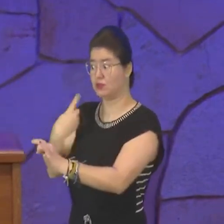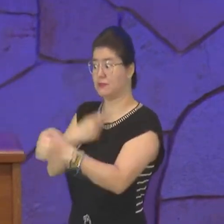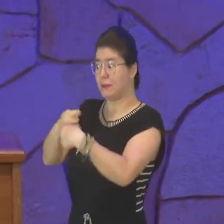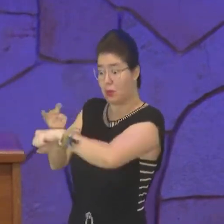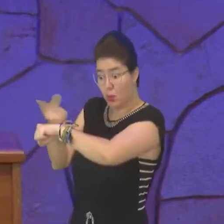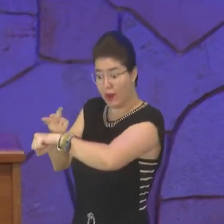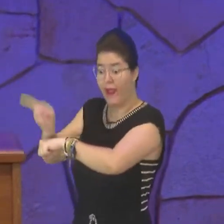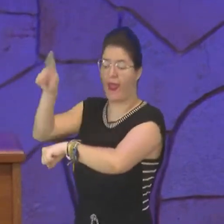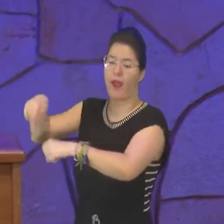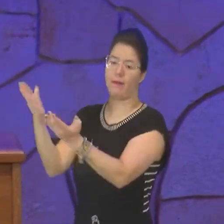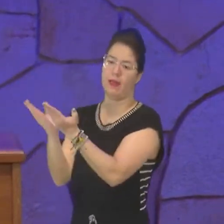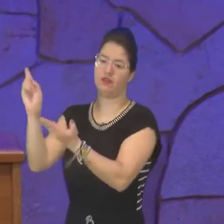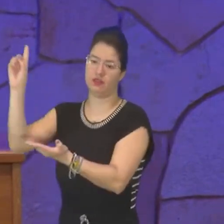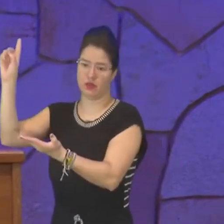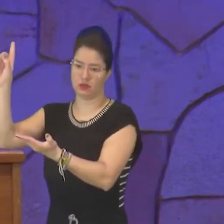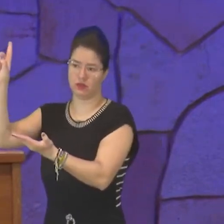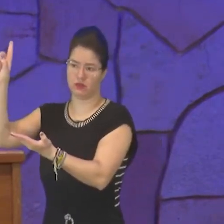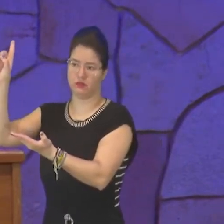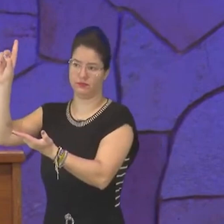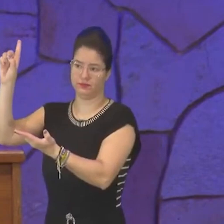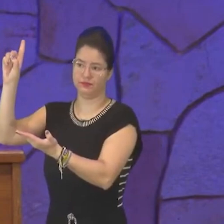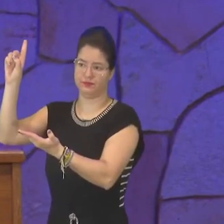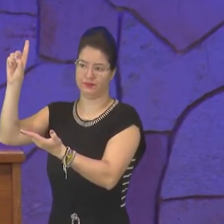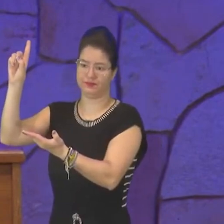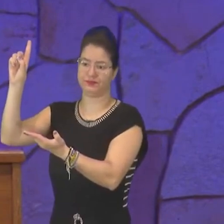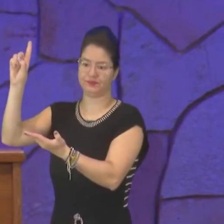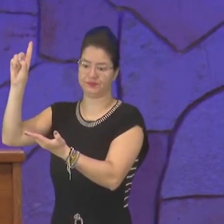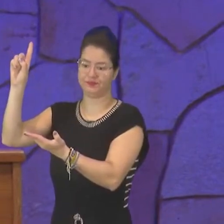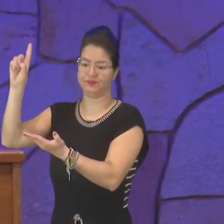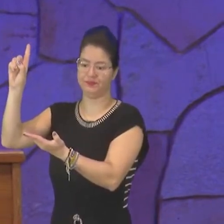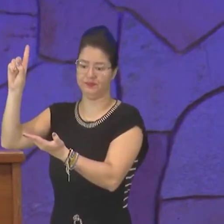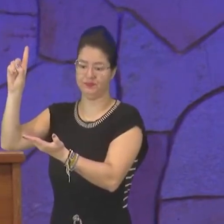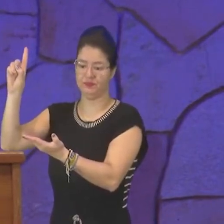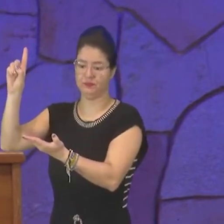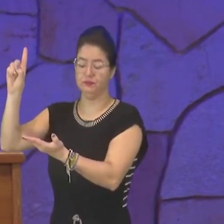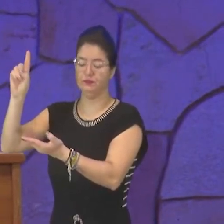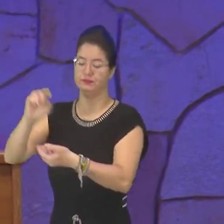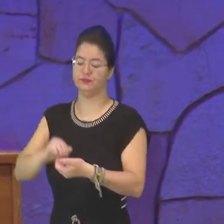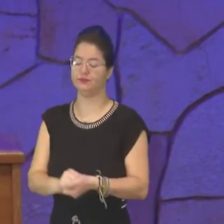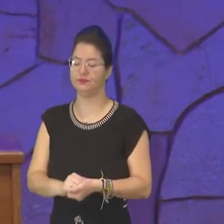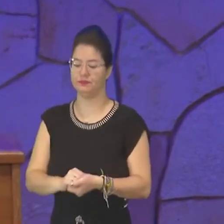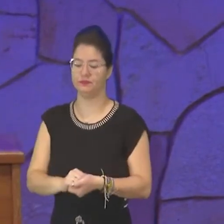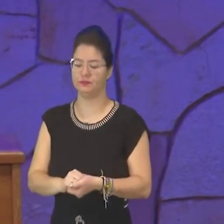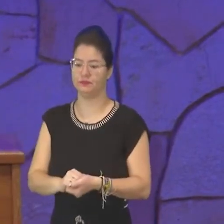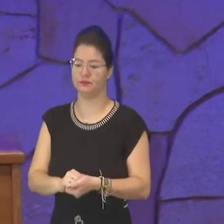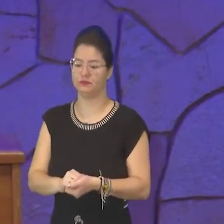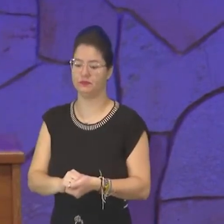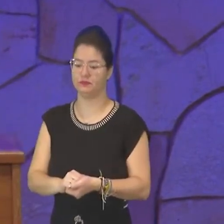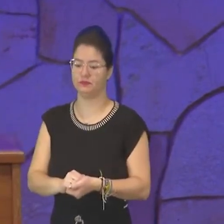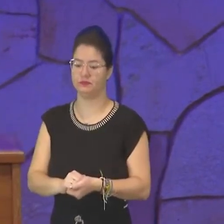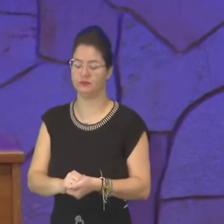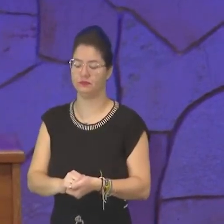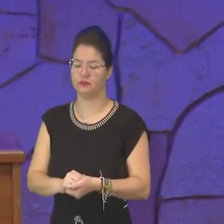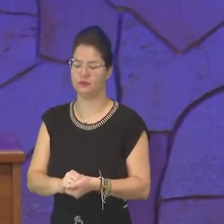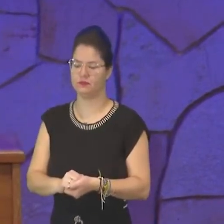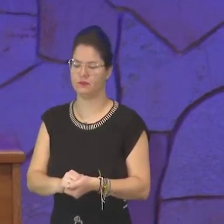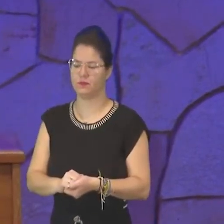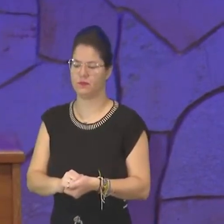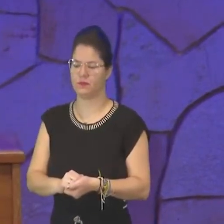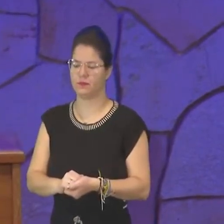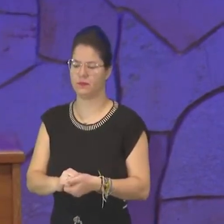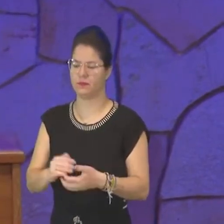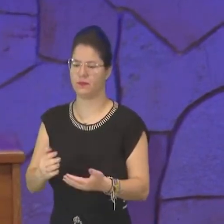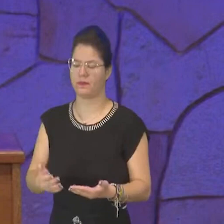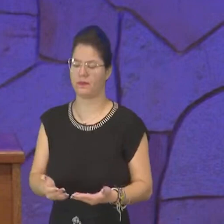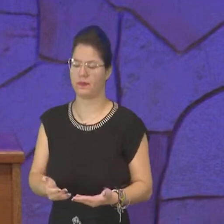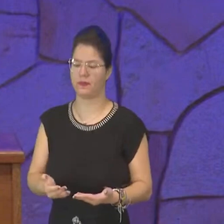nós buscamos ao Senhor. Se é que você tem definido que o